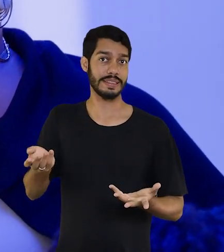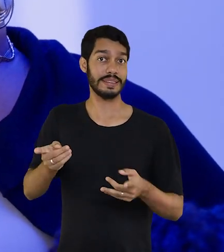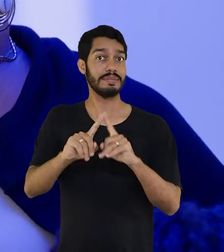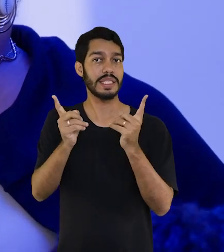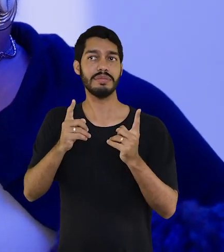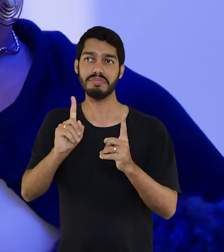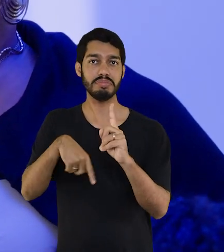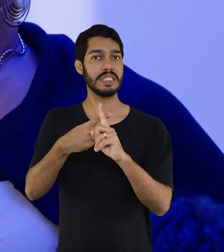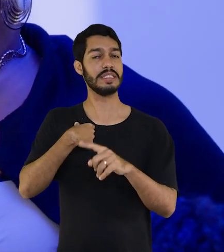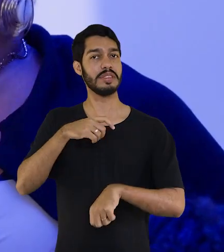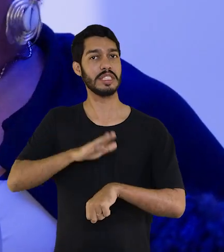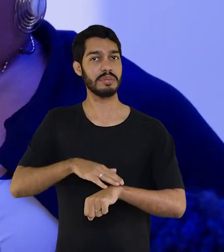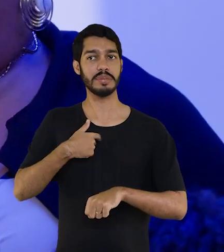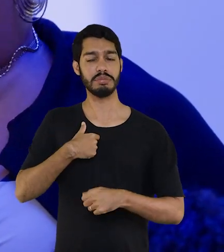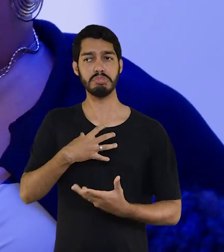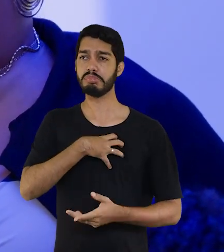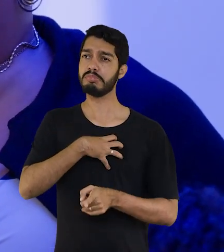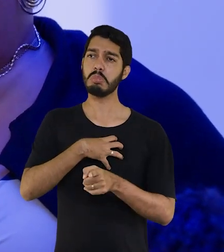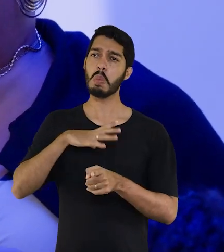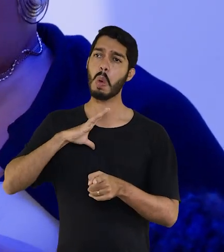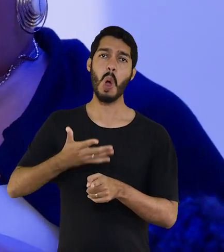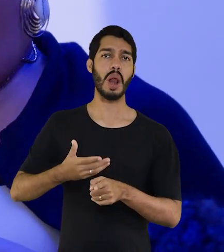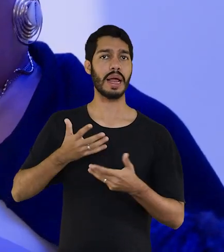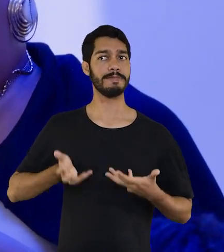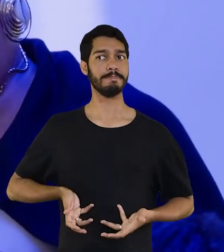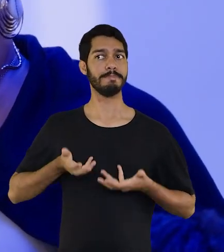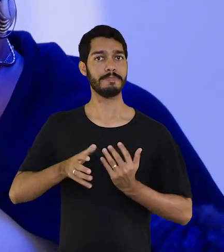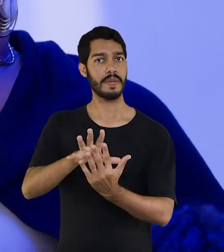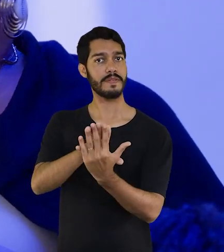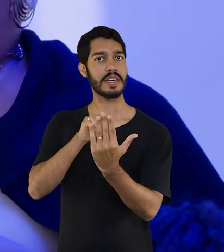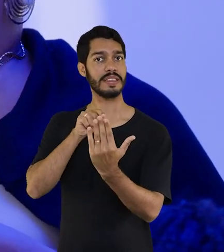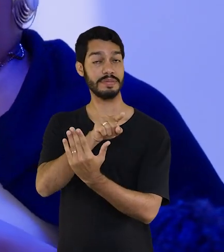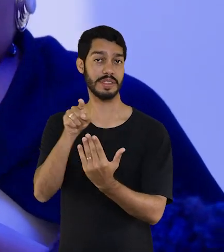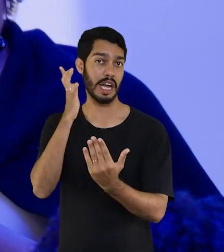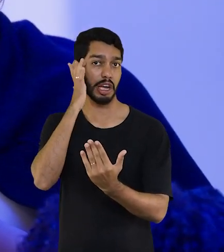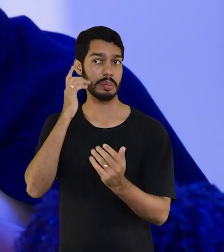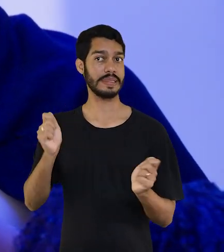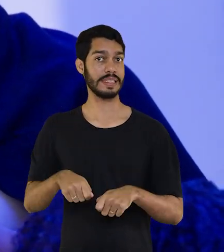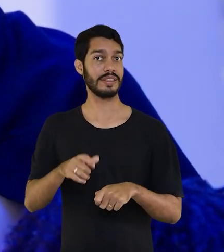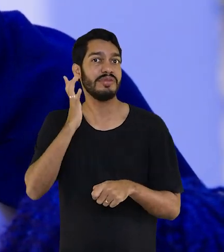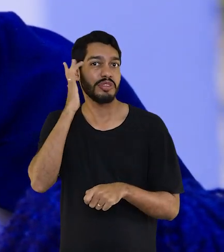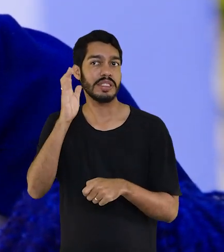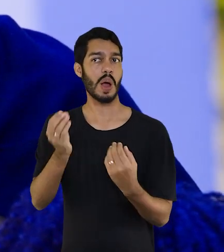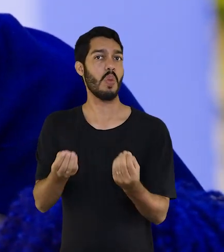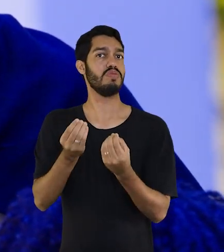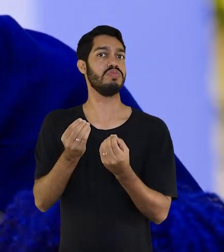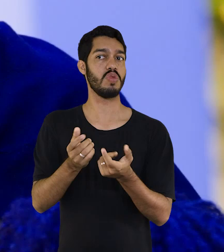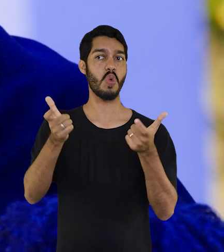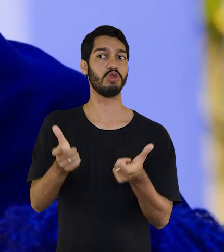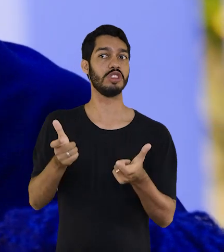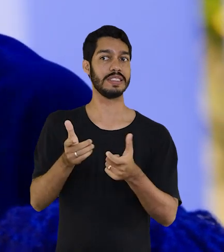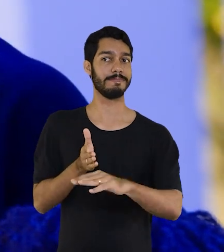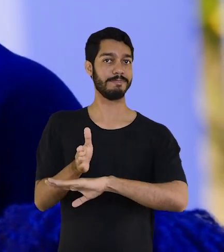muito novo, mas eu também me encorajo ao mesmo tempo, não só em ver vocês, né? E, assim, eu acho que é possível.